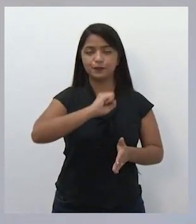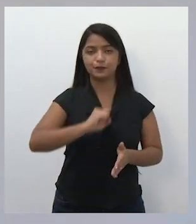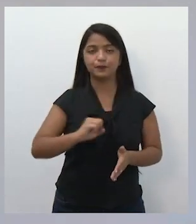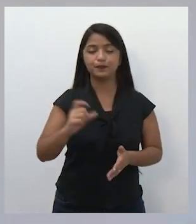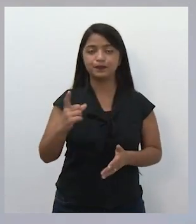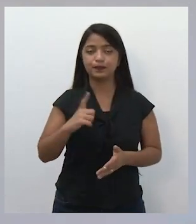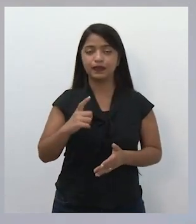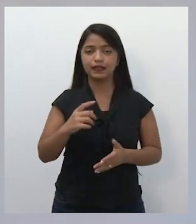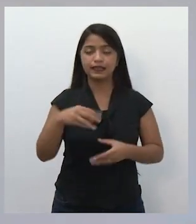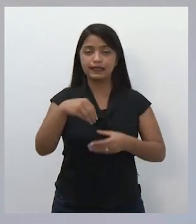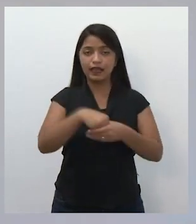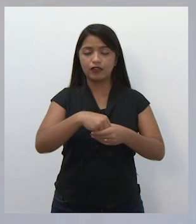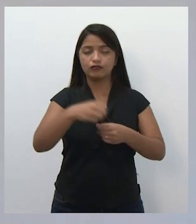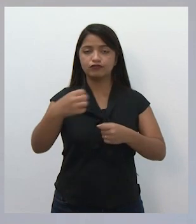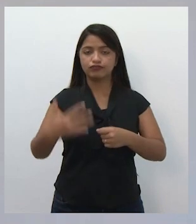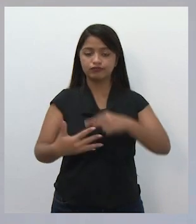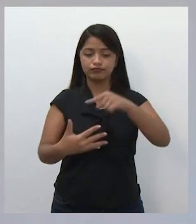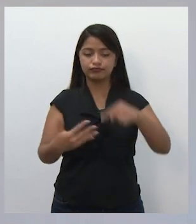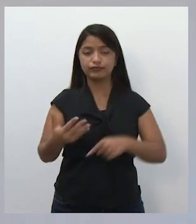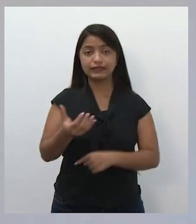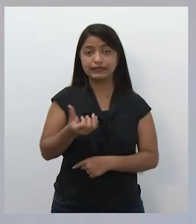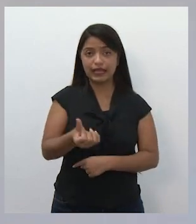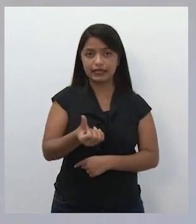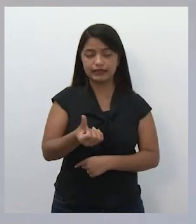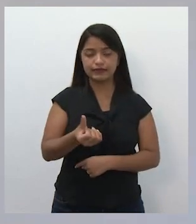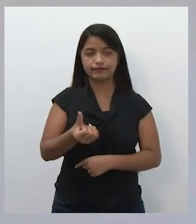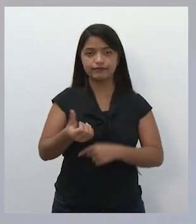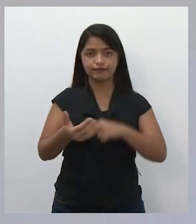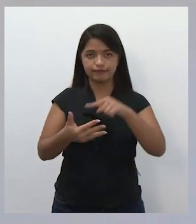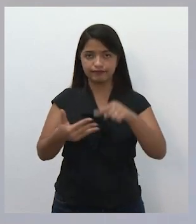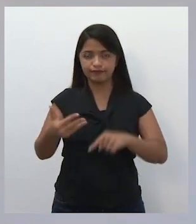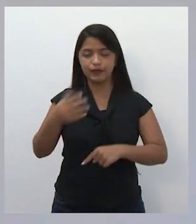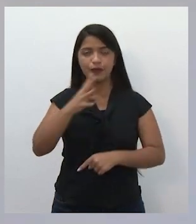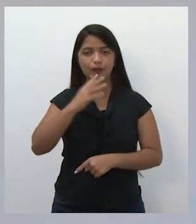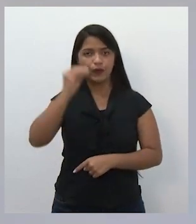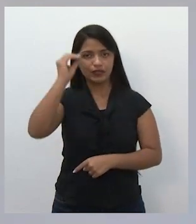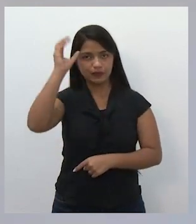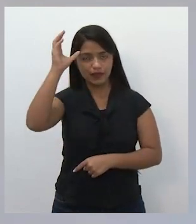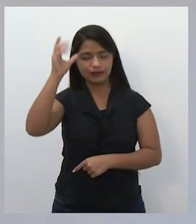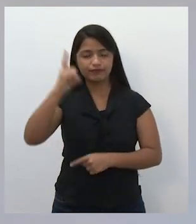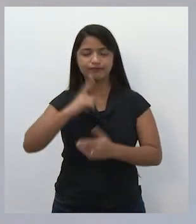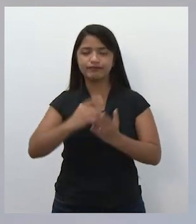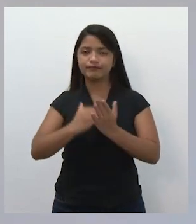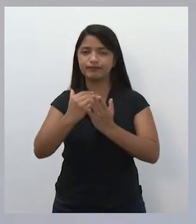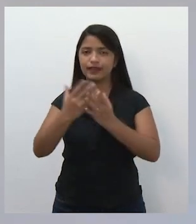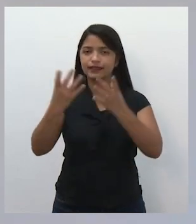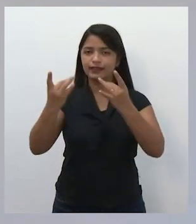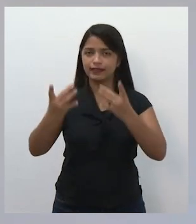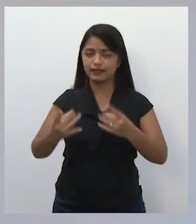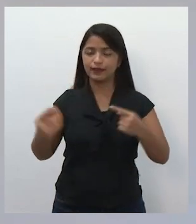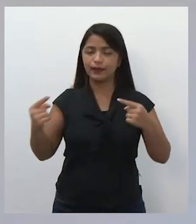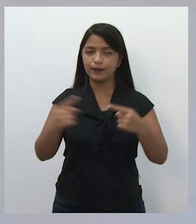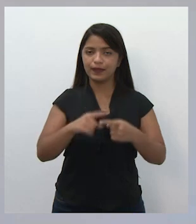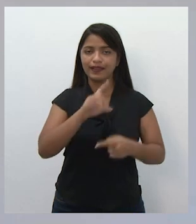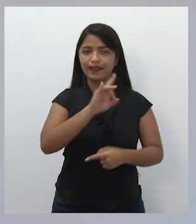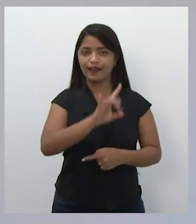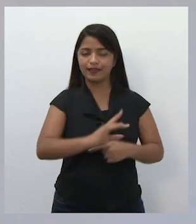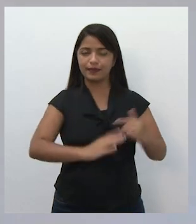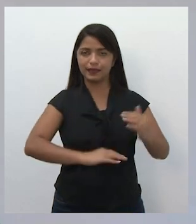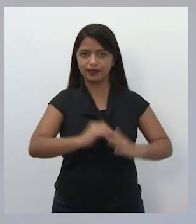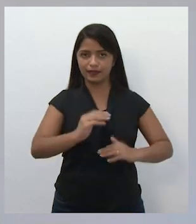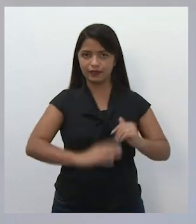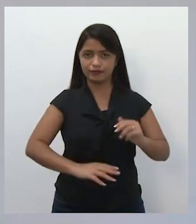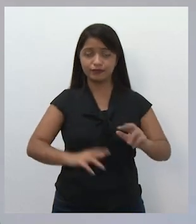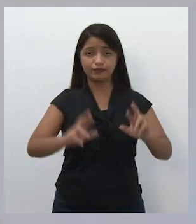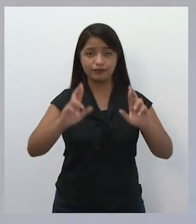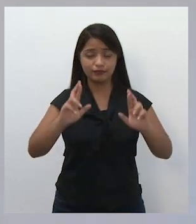esses seis objetos de conhecimento, eles são mais detalhados, de acordo com cada habilidade.